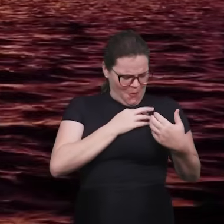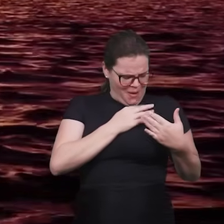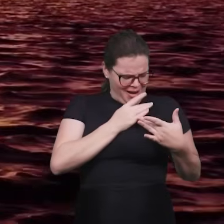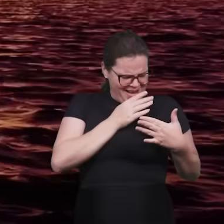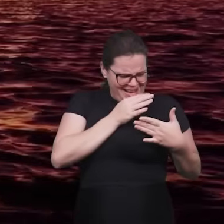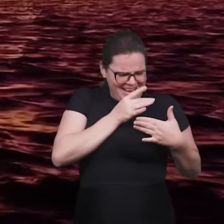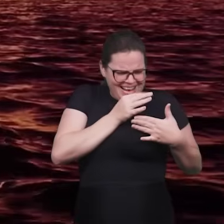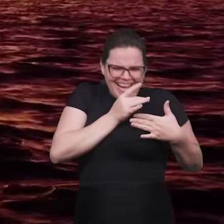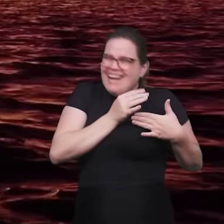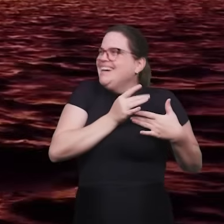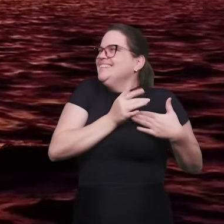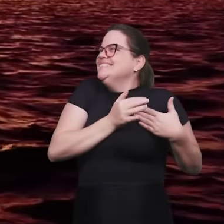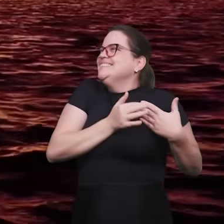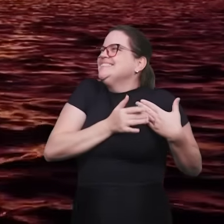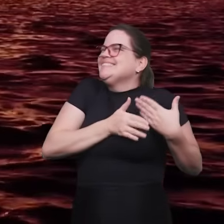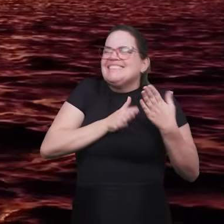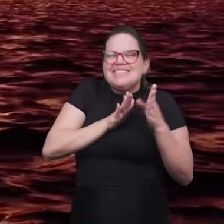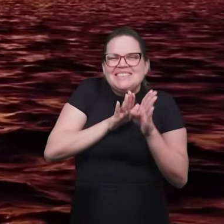divino,